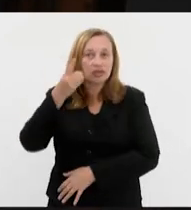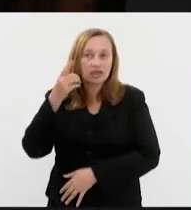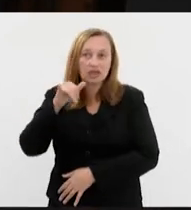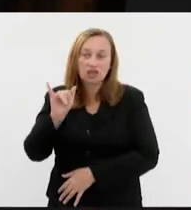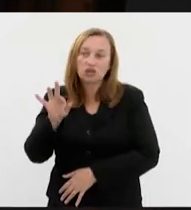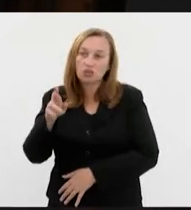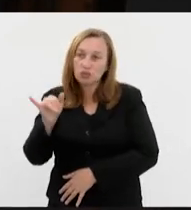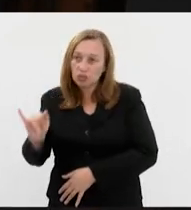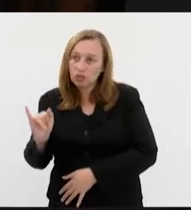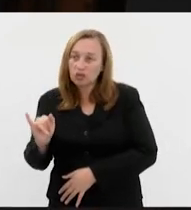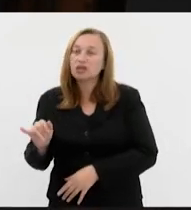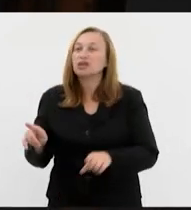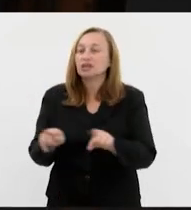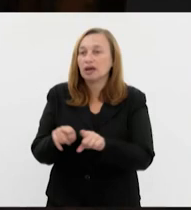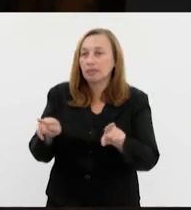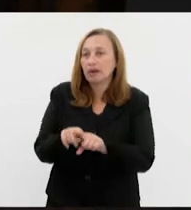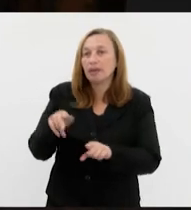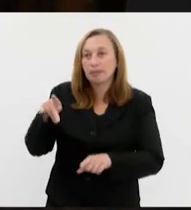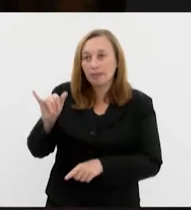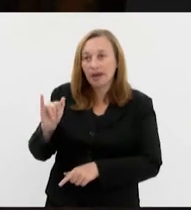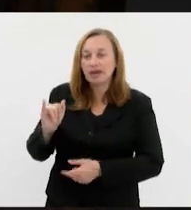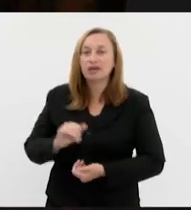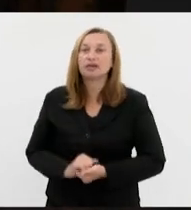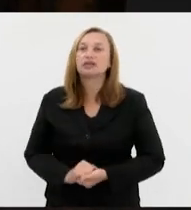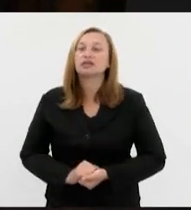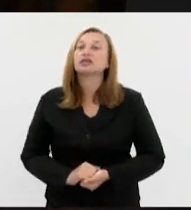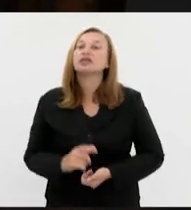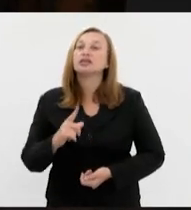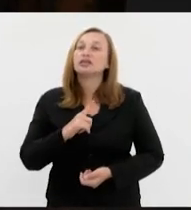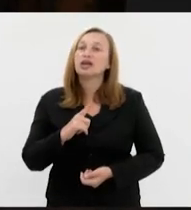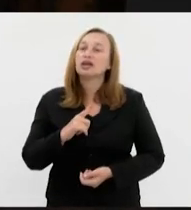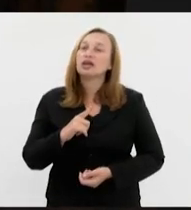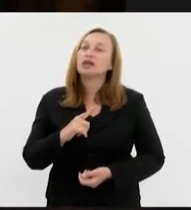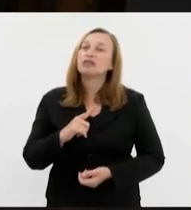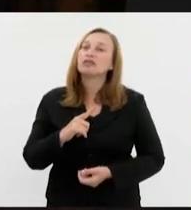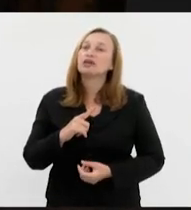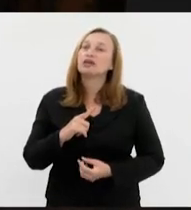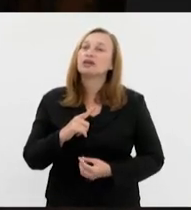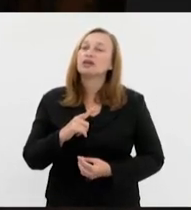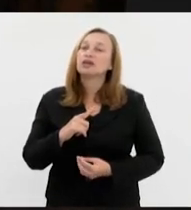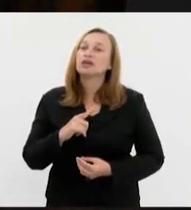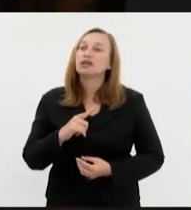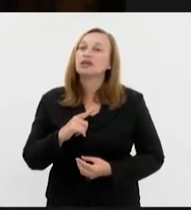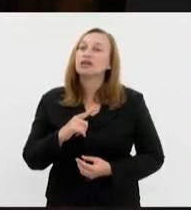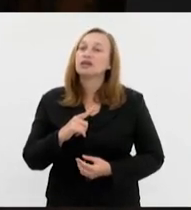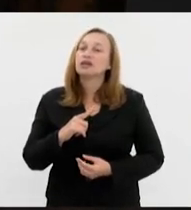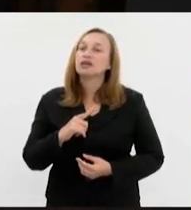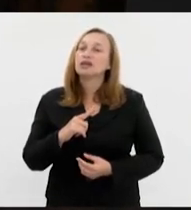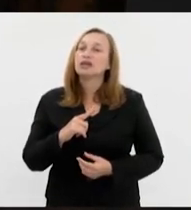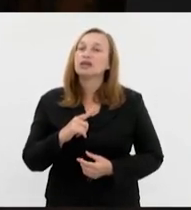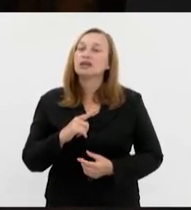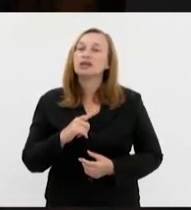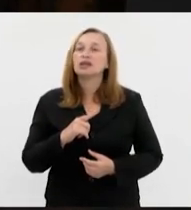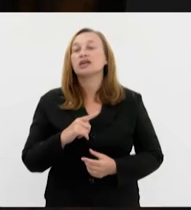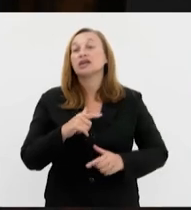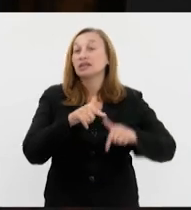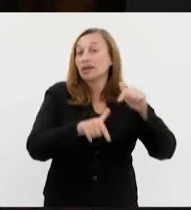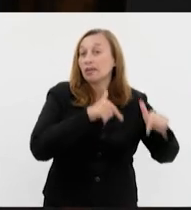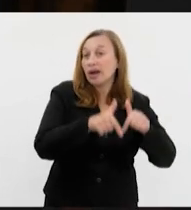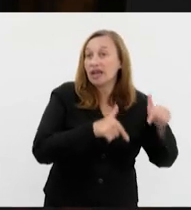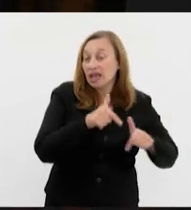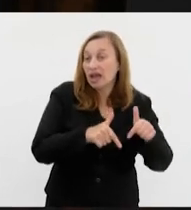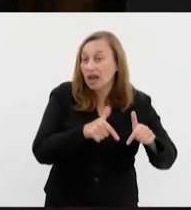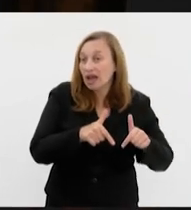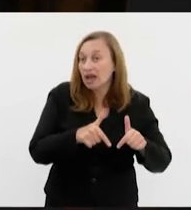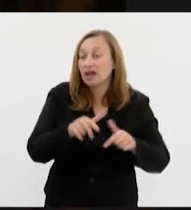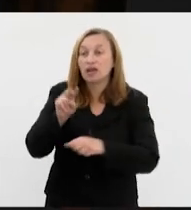de se tornar pai também, e teve que se subdividir aí, não pôde dar atenção devida ao seu filho,